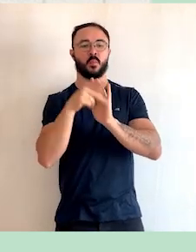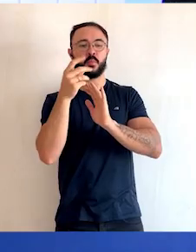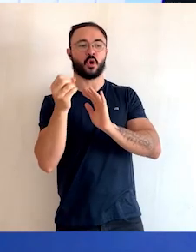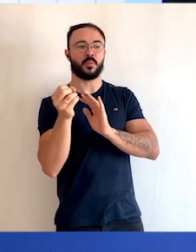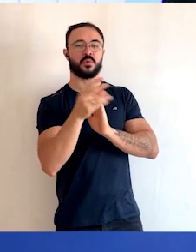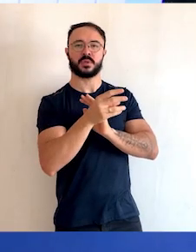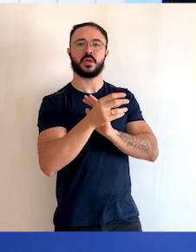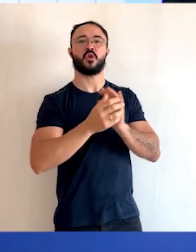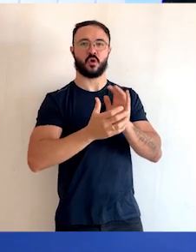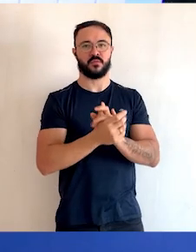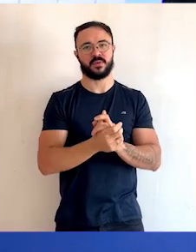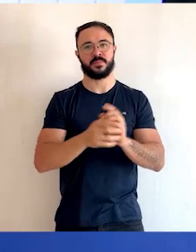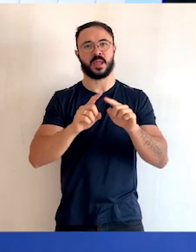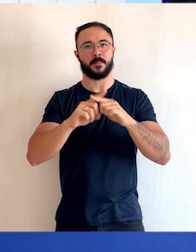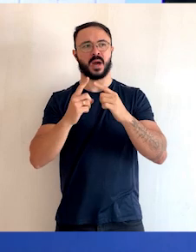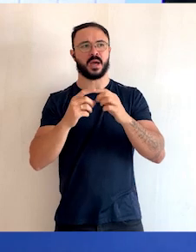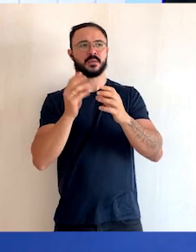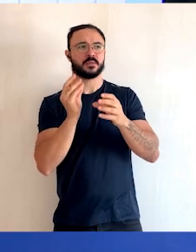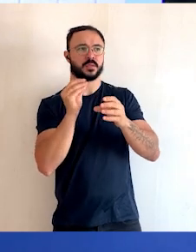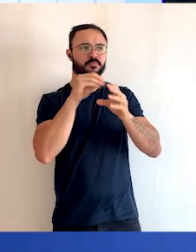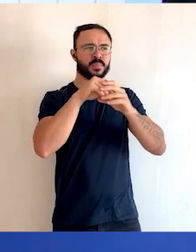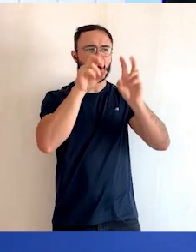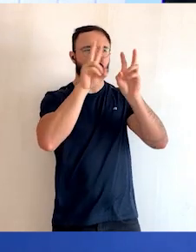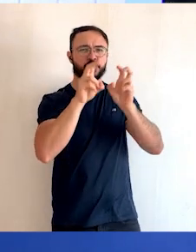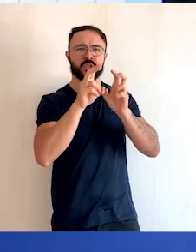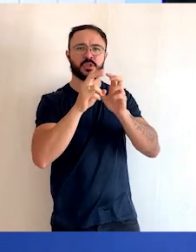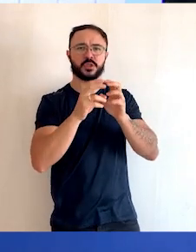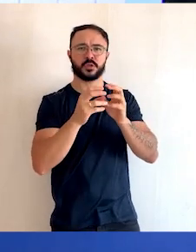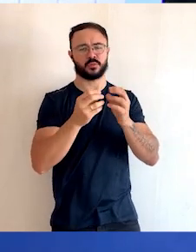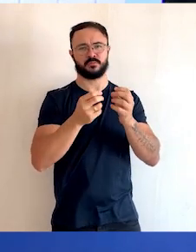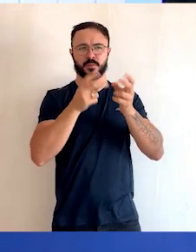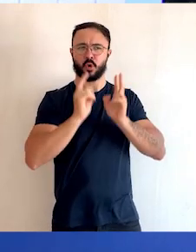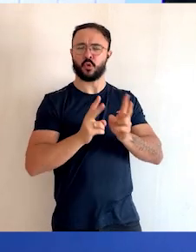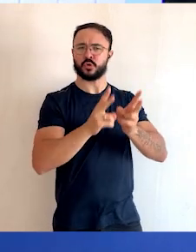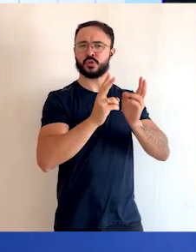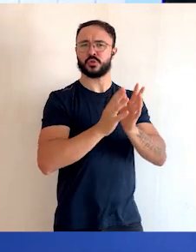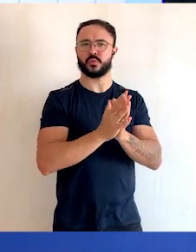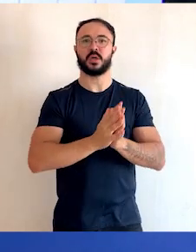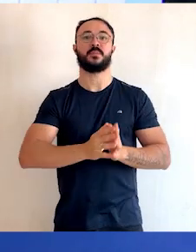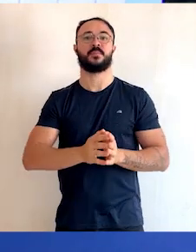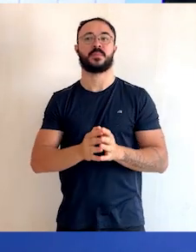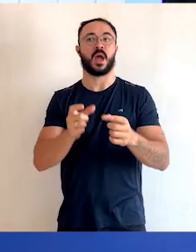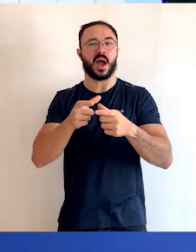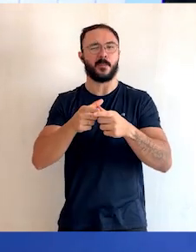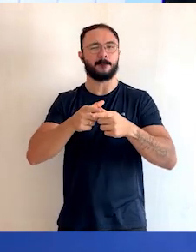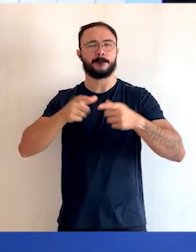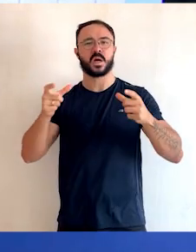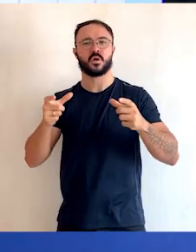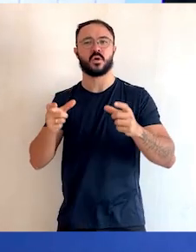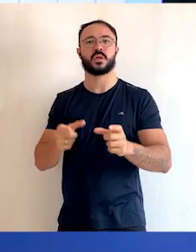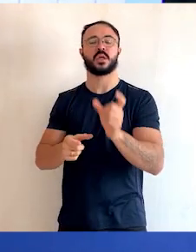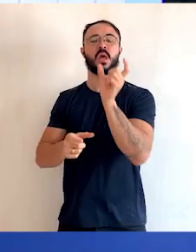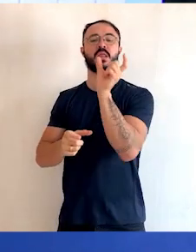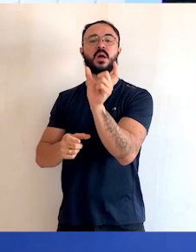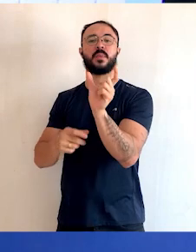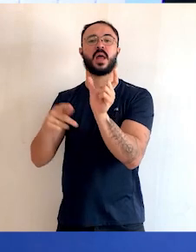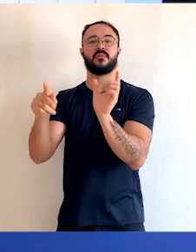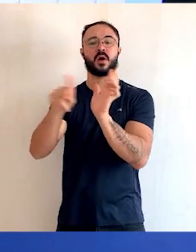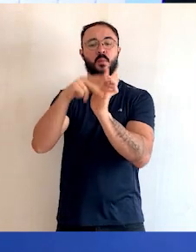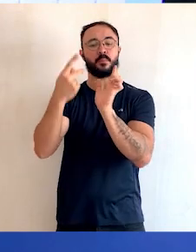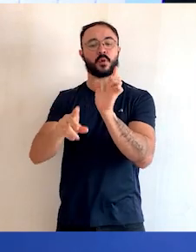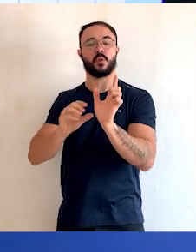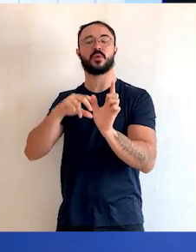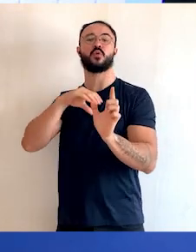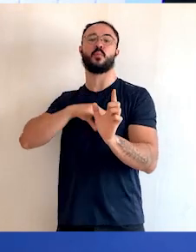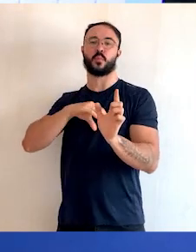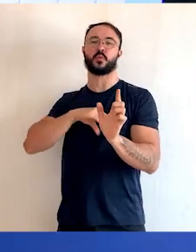mas geralmente eles mantêm a classe gramatical a qual pertencem. A maior parte dos prefixos da língua portuguesa são de